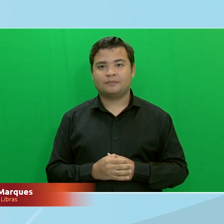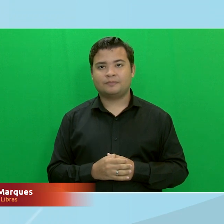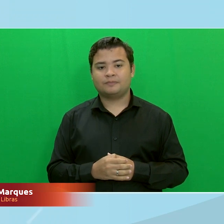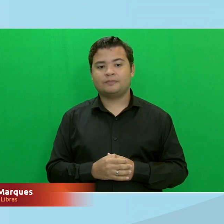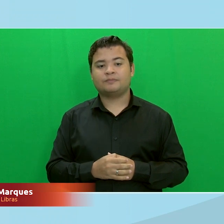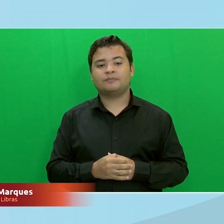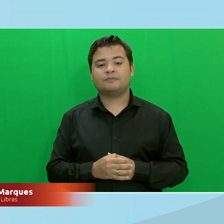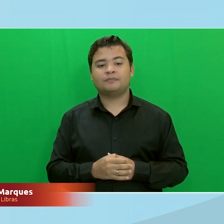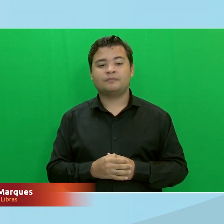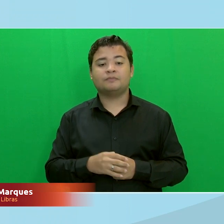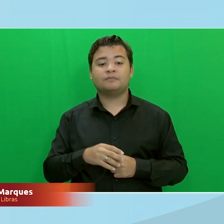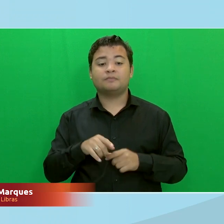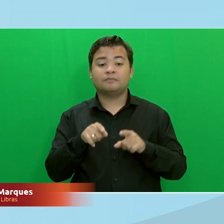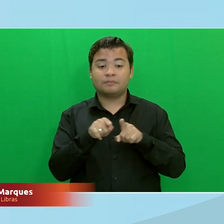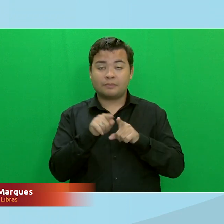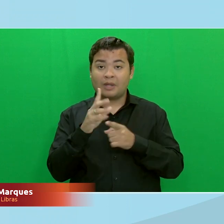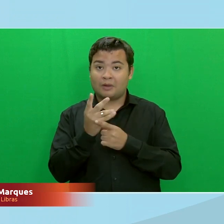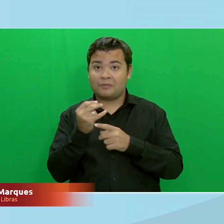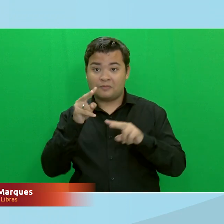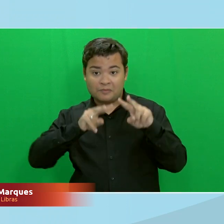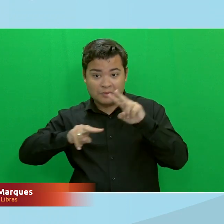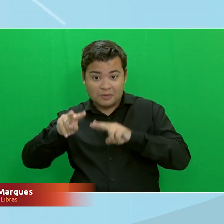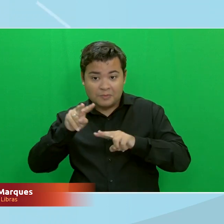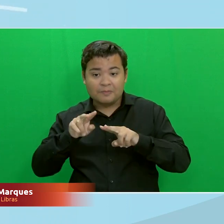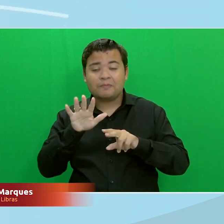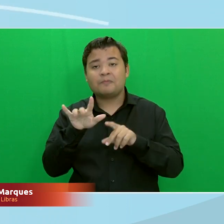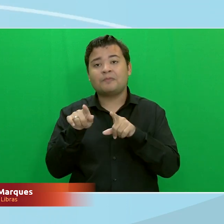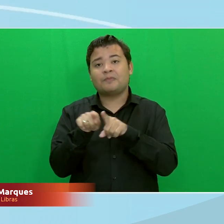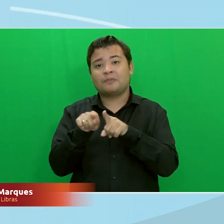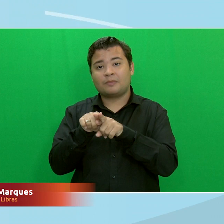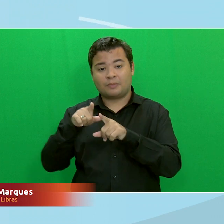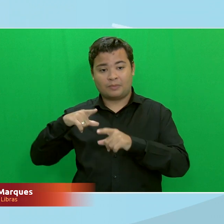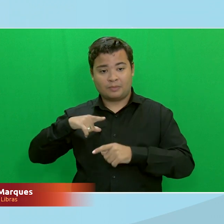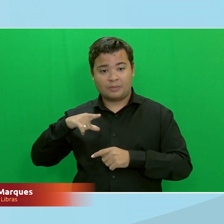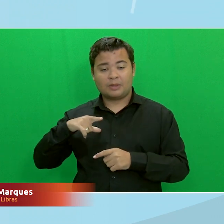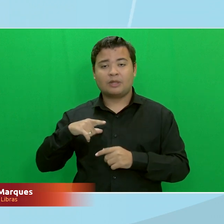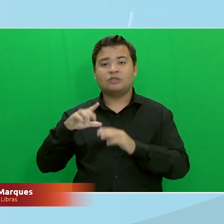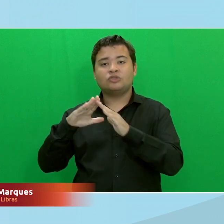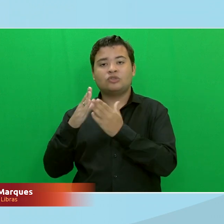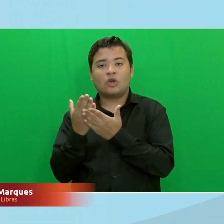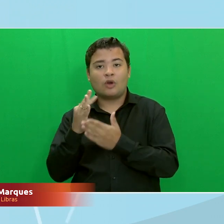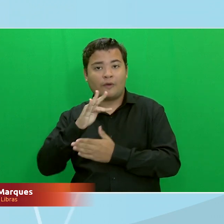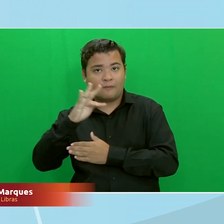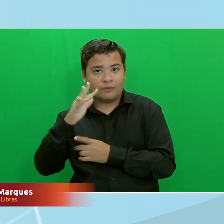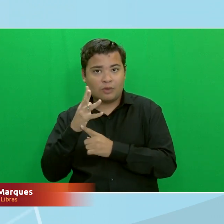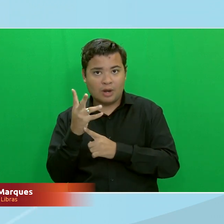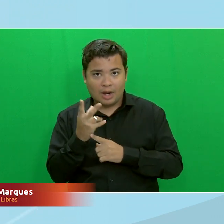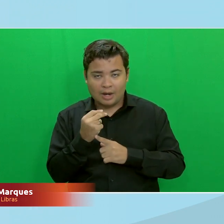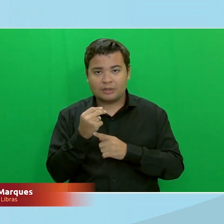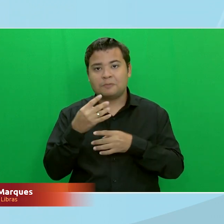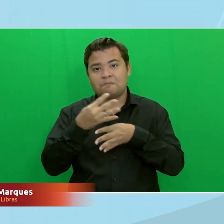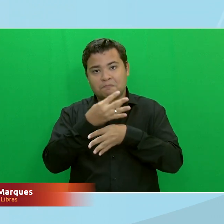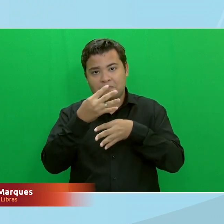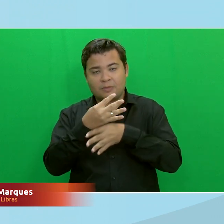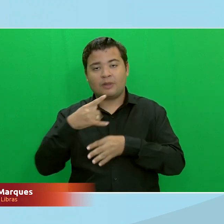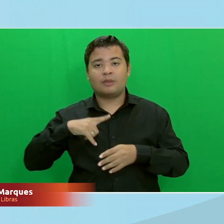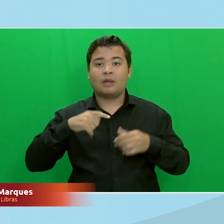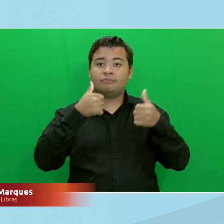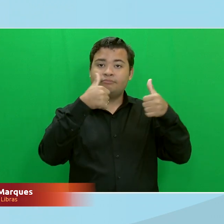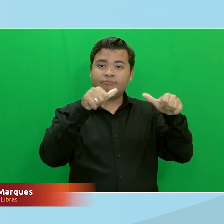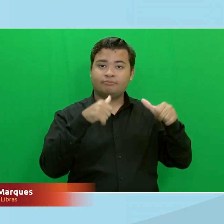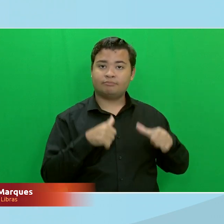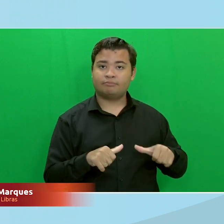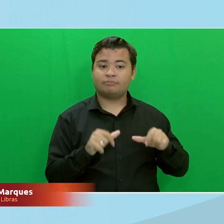Sobre artes visuais para você, a Galeria da Escola do Futuro em Artes Basileu França cedia a